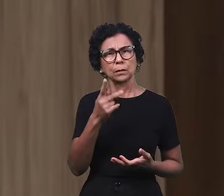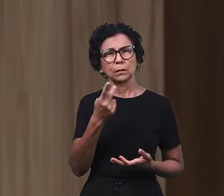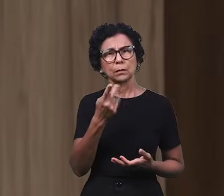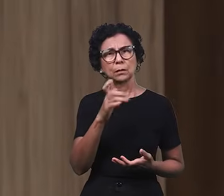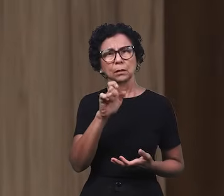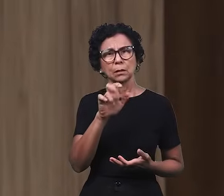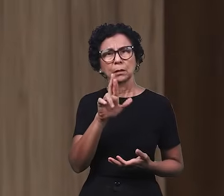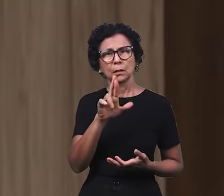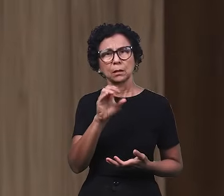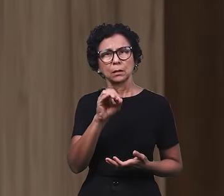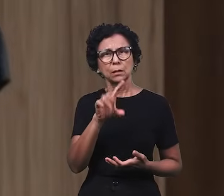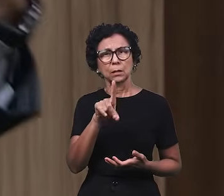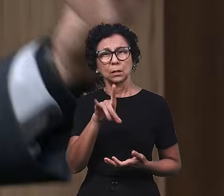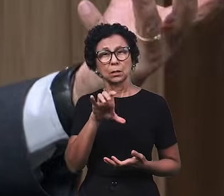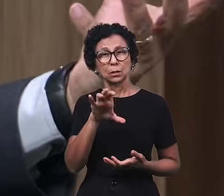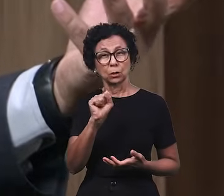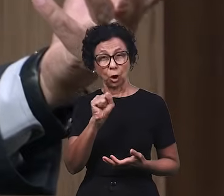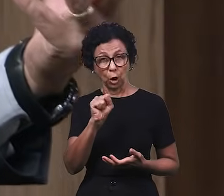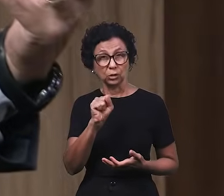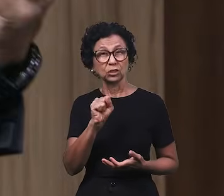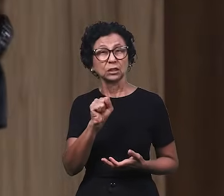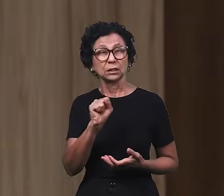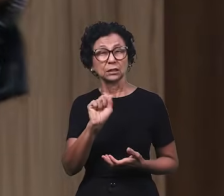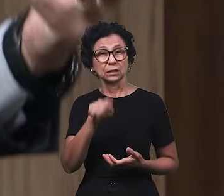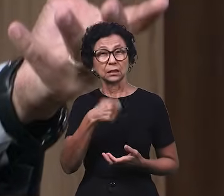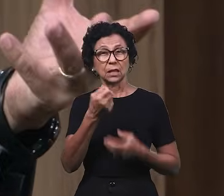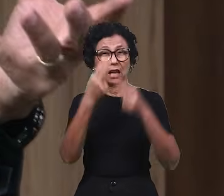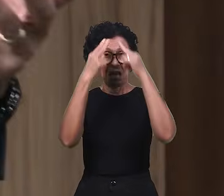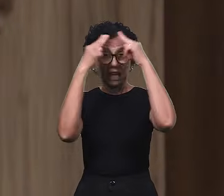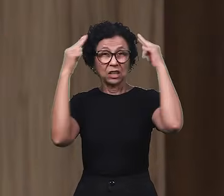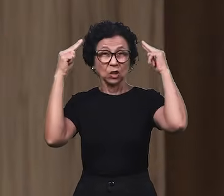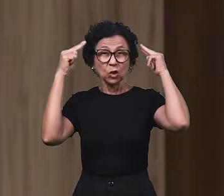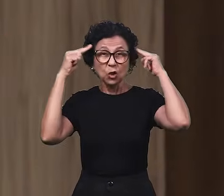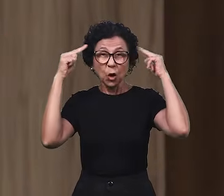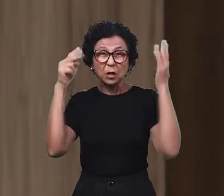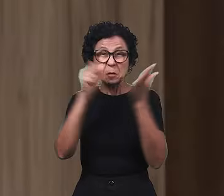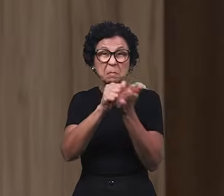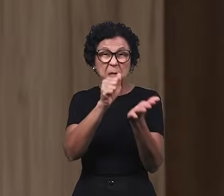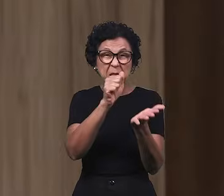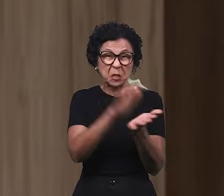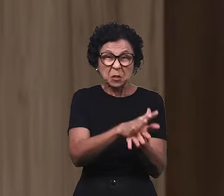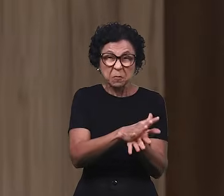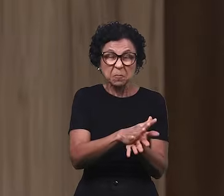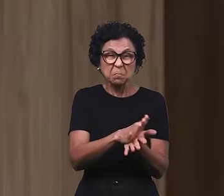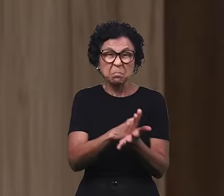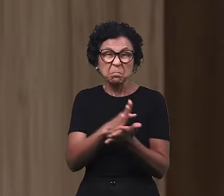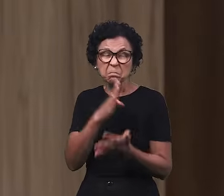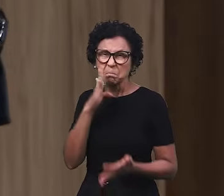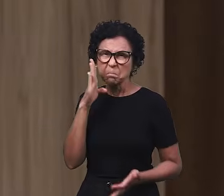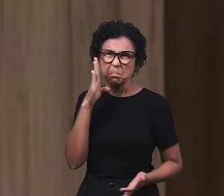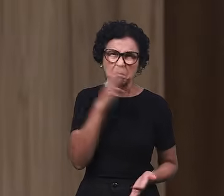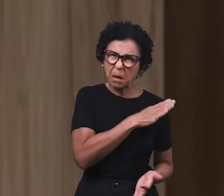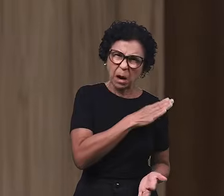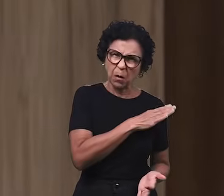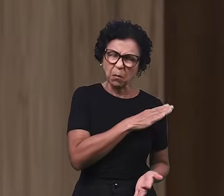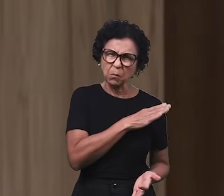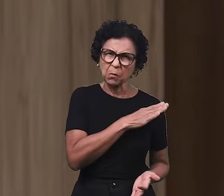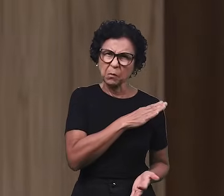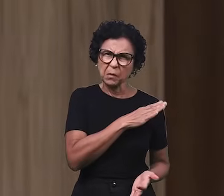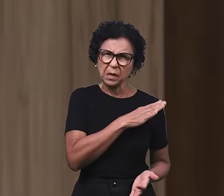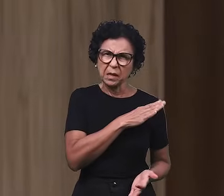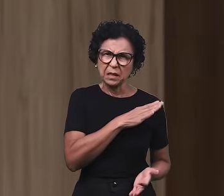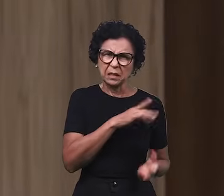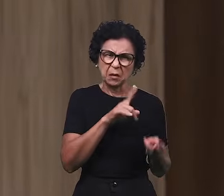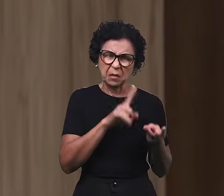um governante cruel, não é? Vingativo, e não estava ocupado com